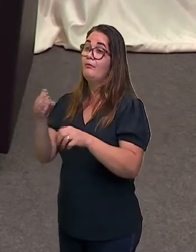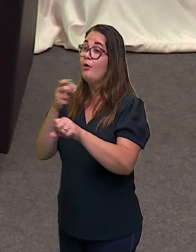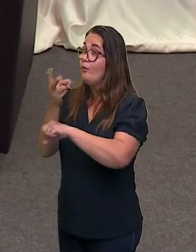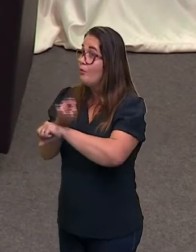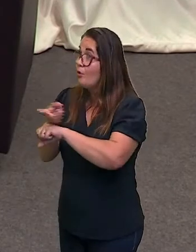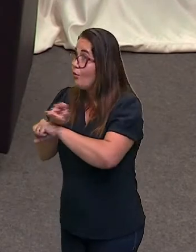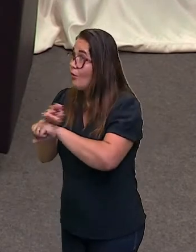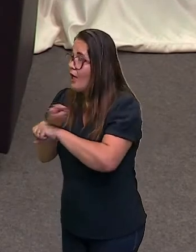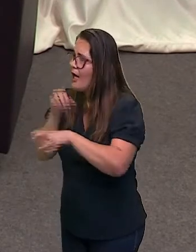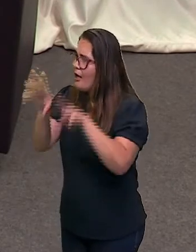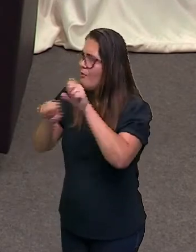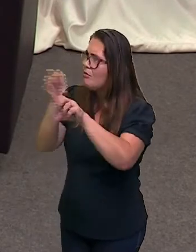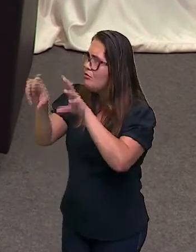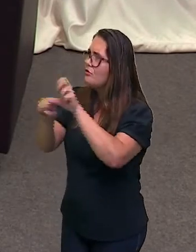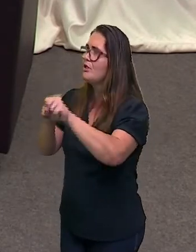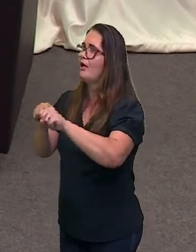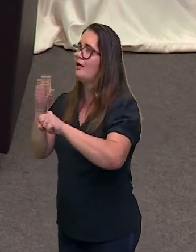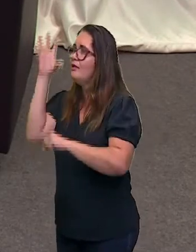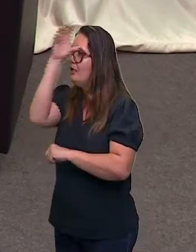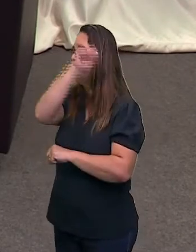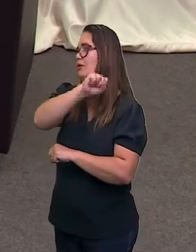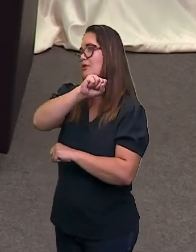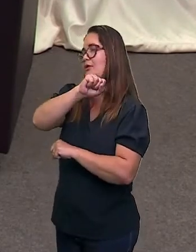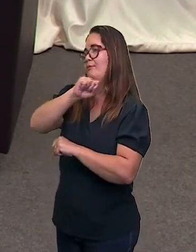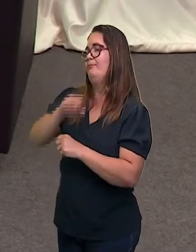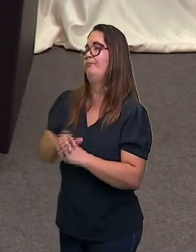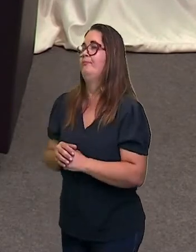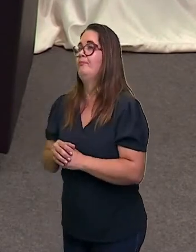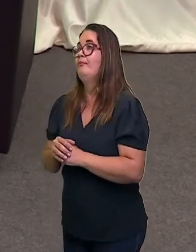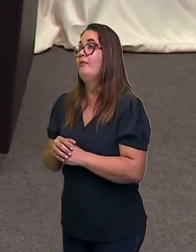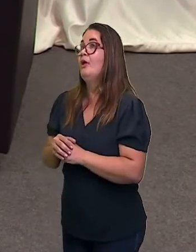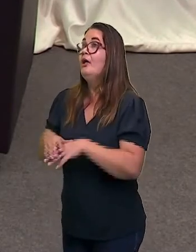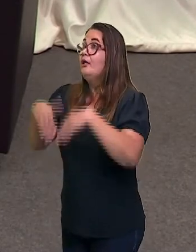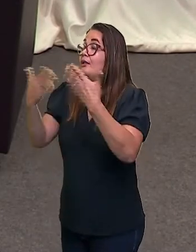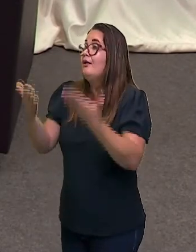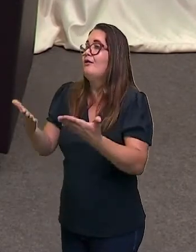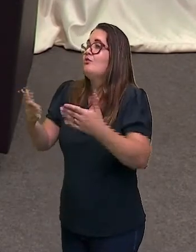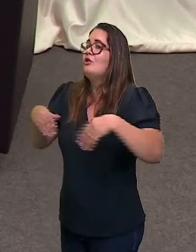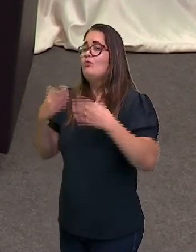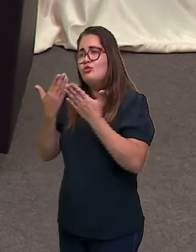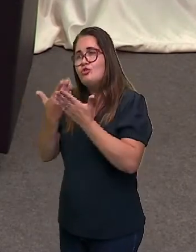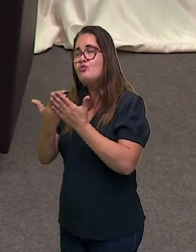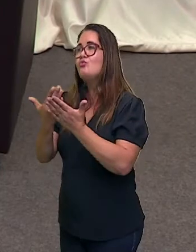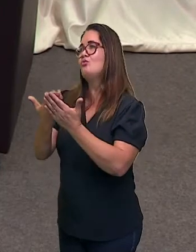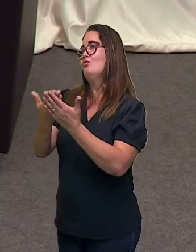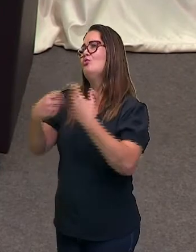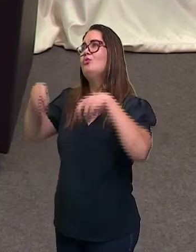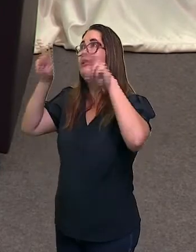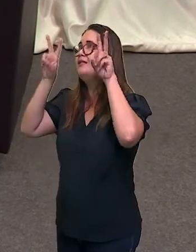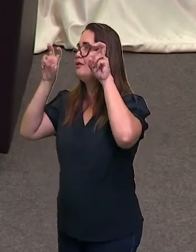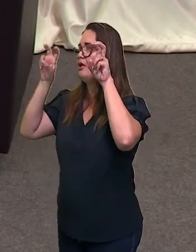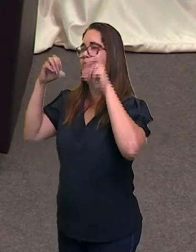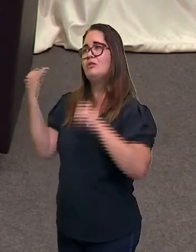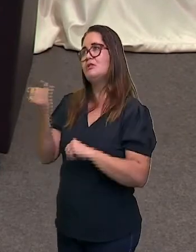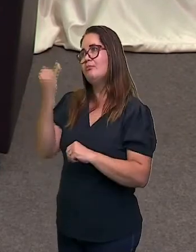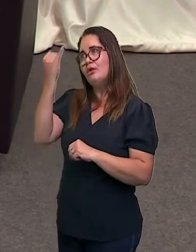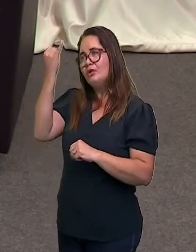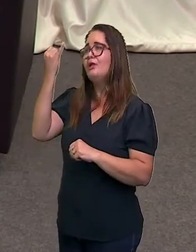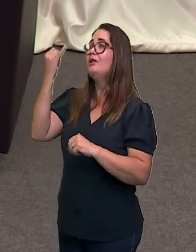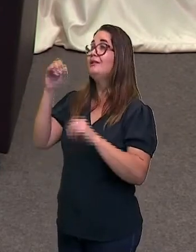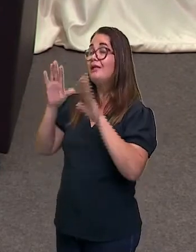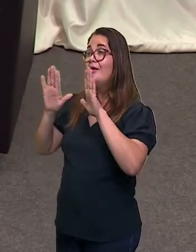ferramentas. Então, foi muito... são aulas que trouxeram muito